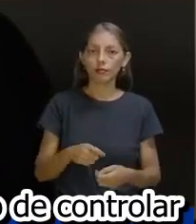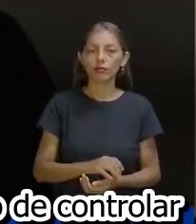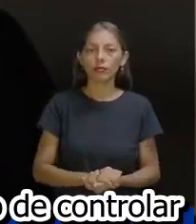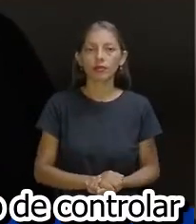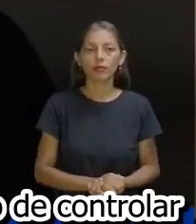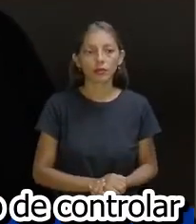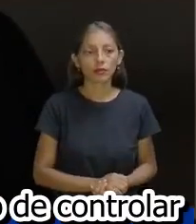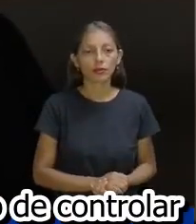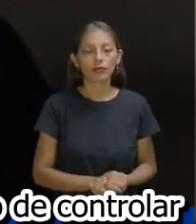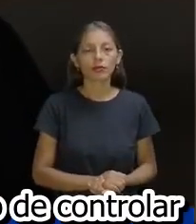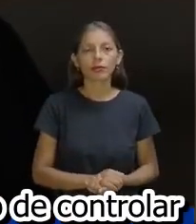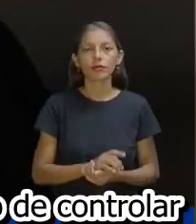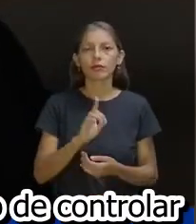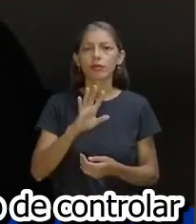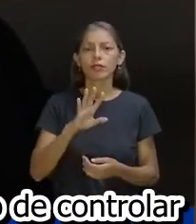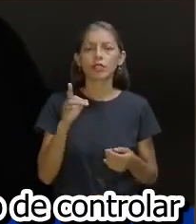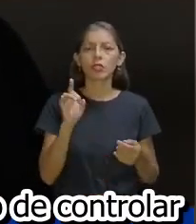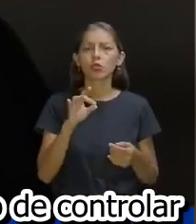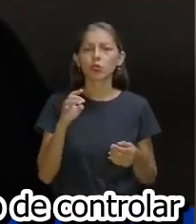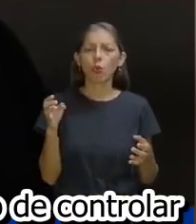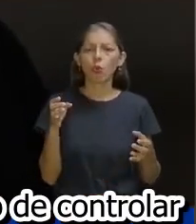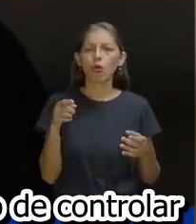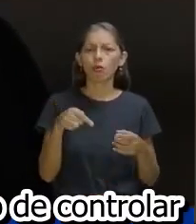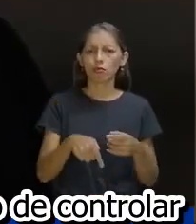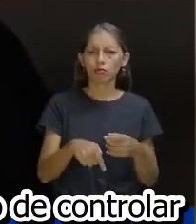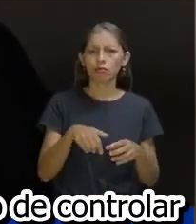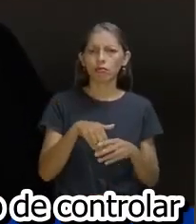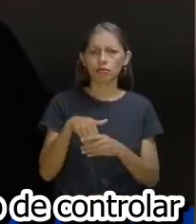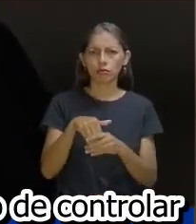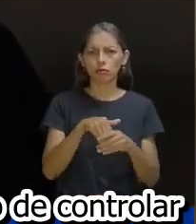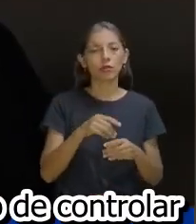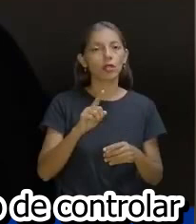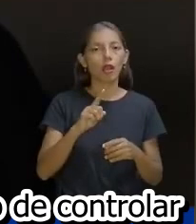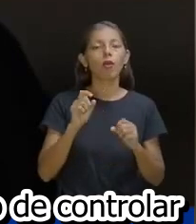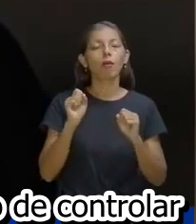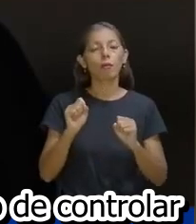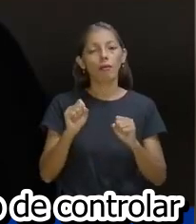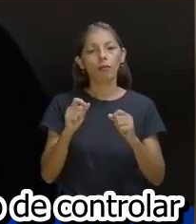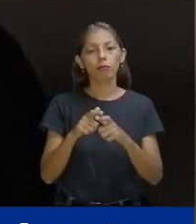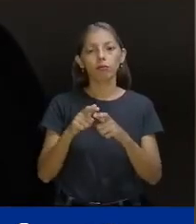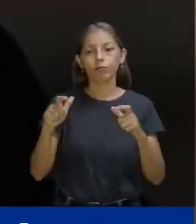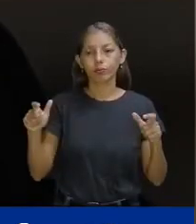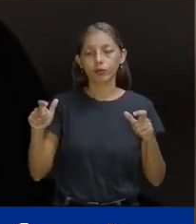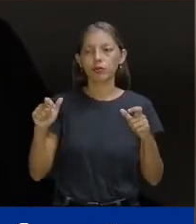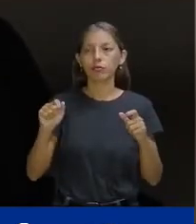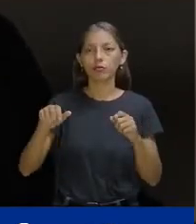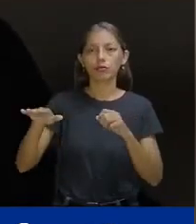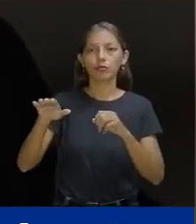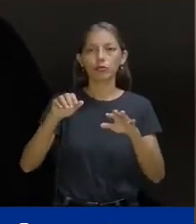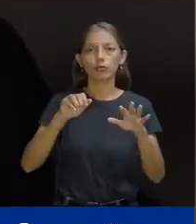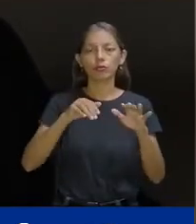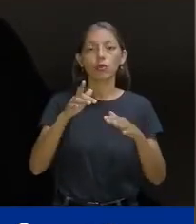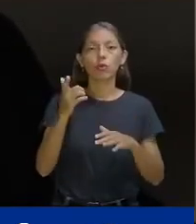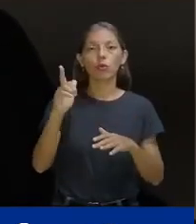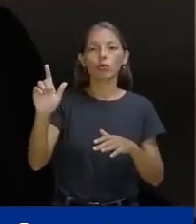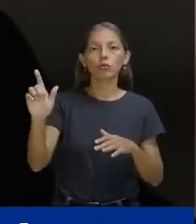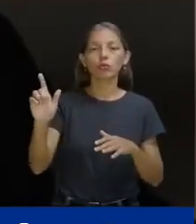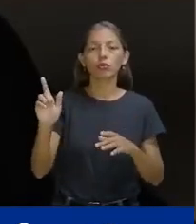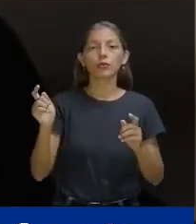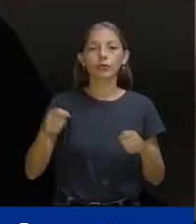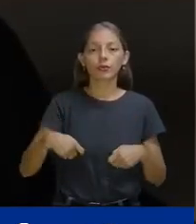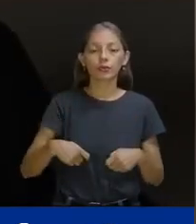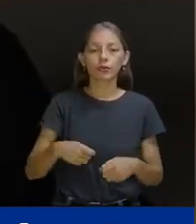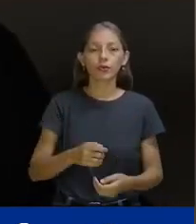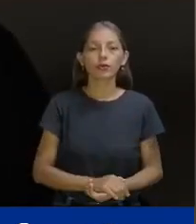o que não se admite, a Justiça Eleitoral vai ter esse trabalho de controlar exatamente fake news, desinformação e as